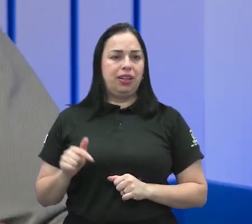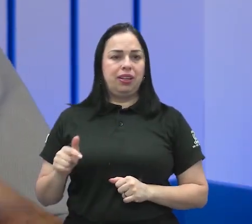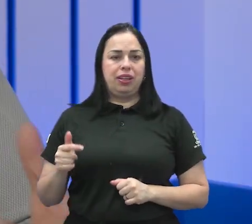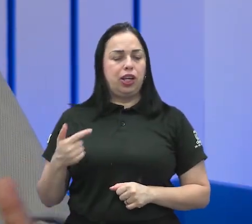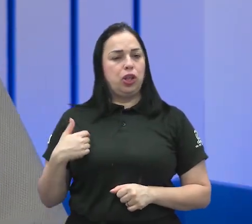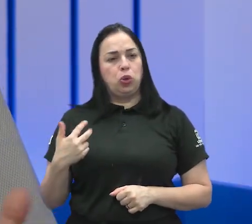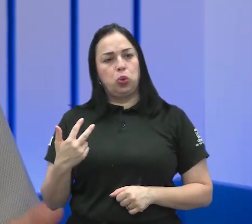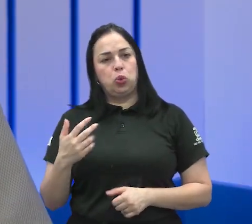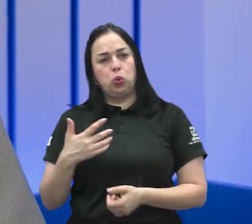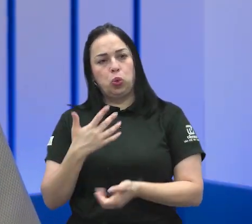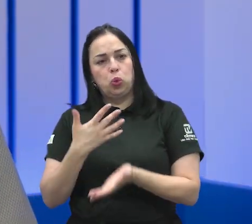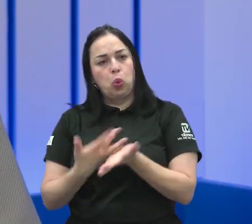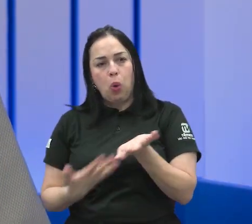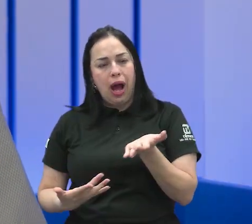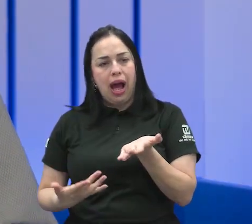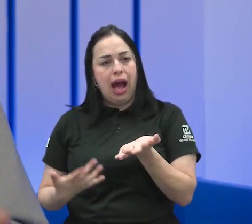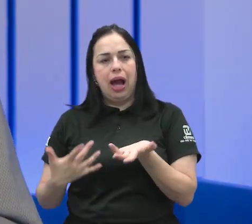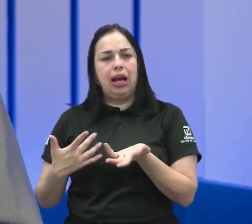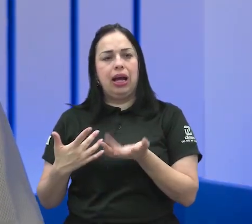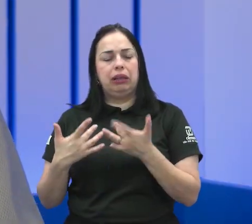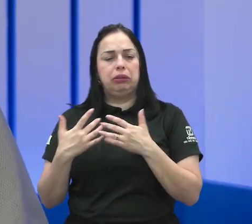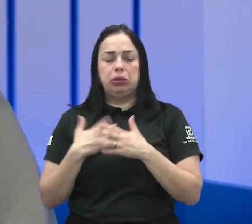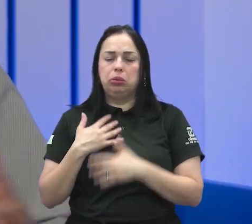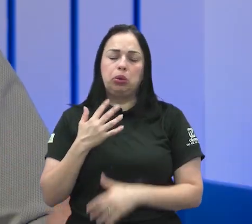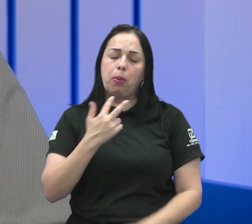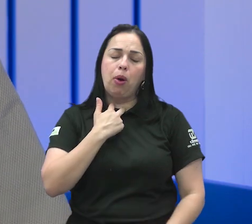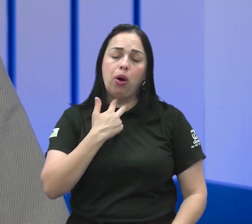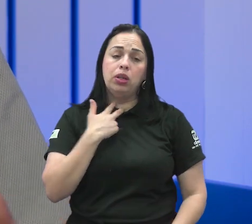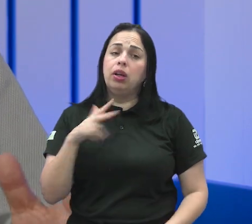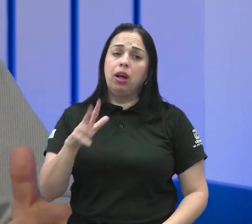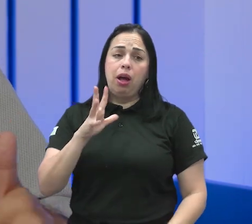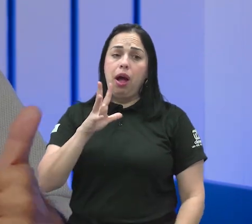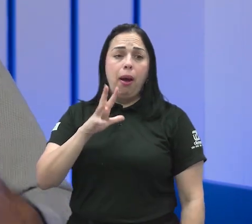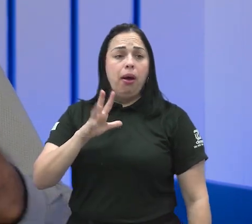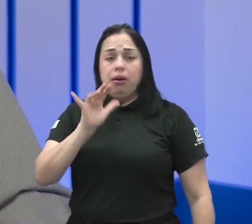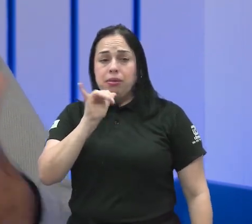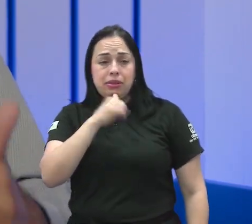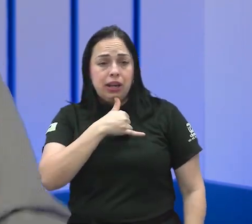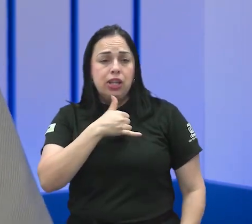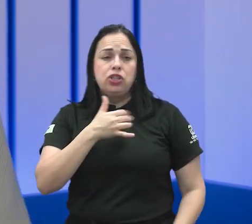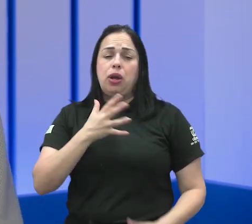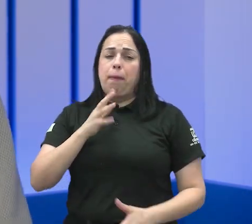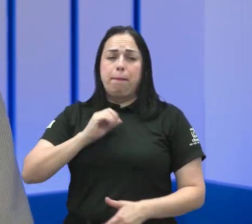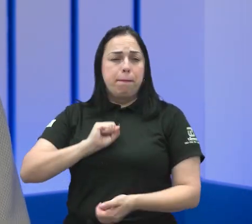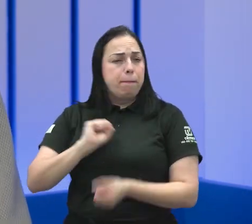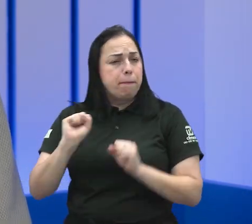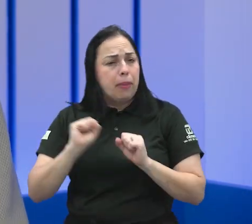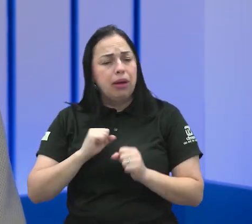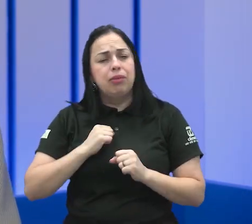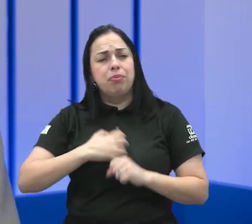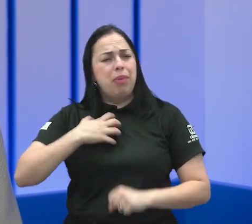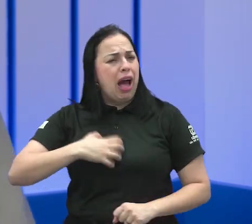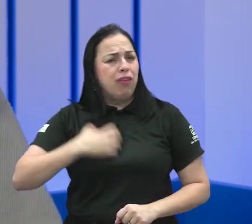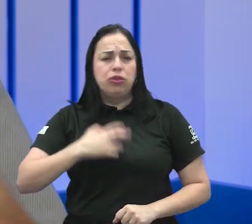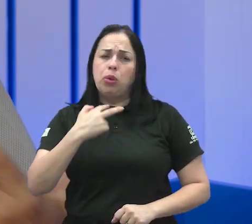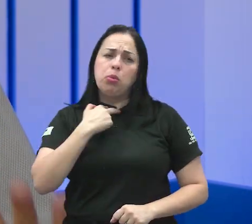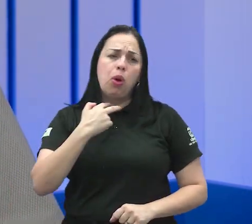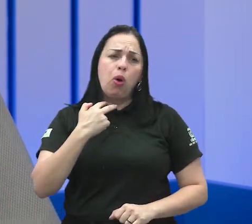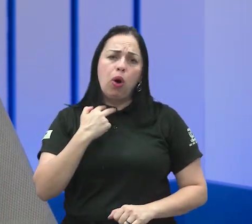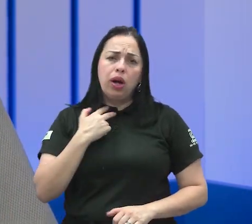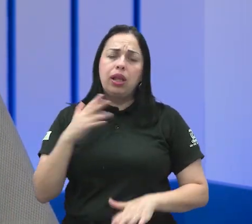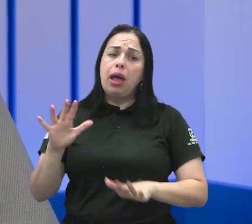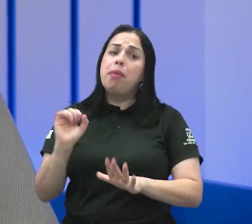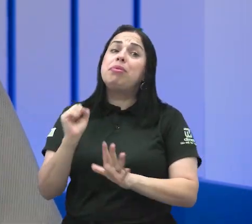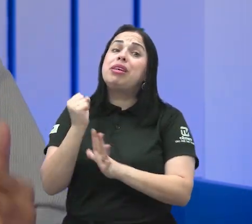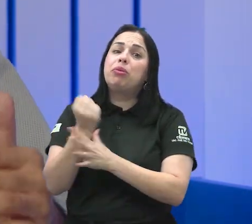e por algum motivo não pode doar. Não é para ficar bravo, frustrado, é por causa dessa segurança que tem que ter. Além da